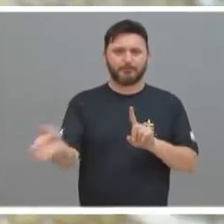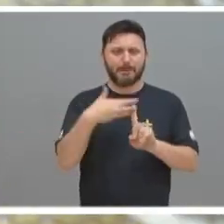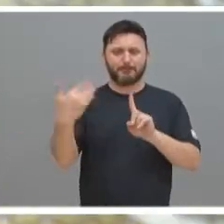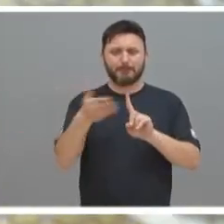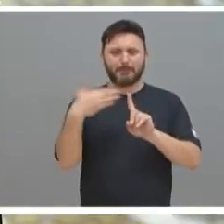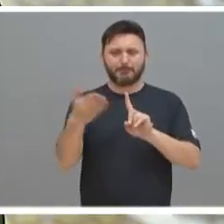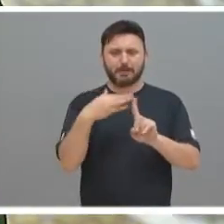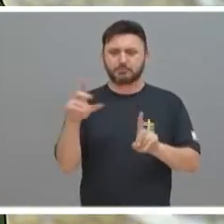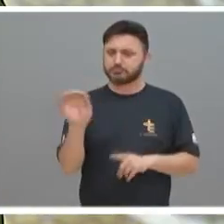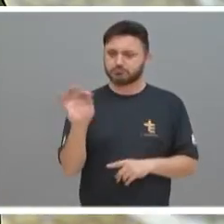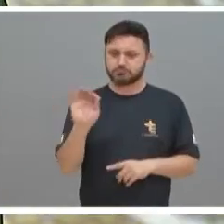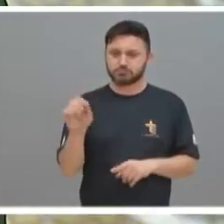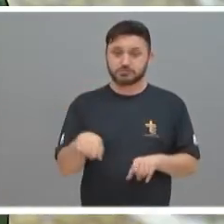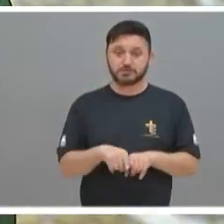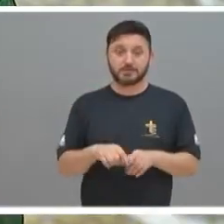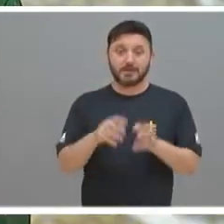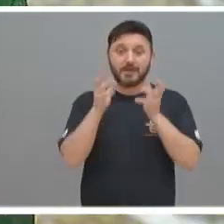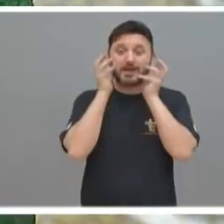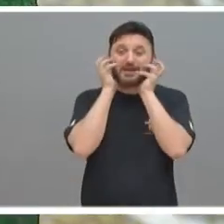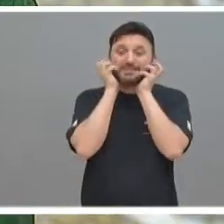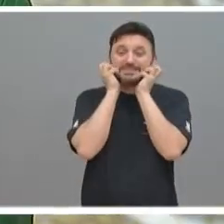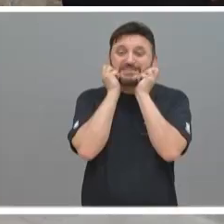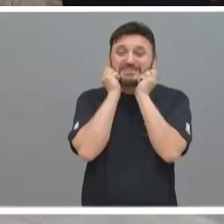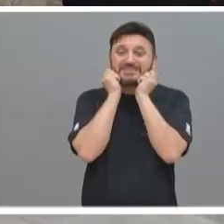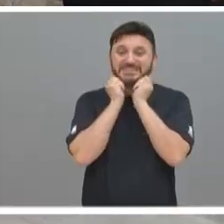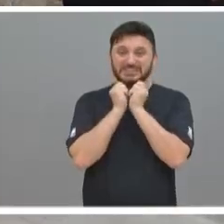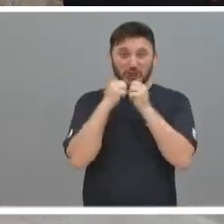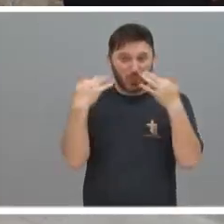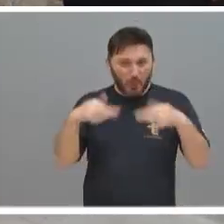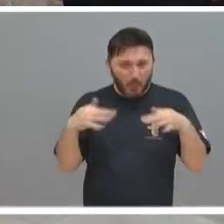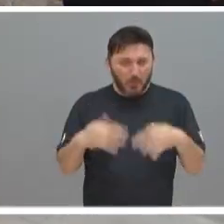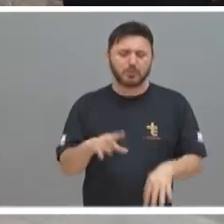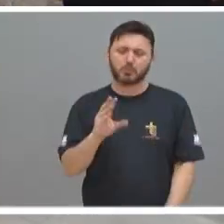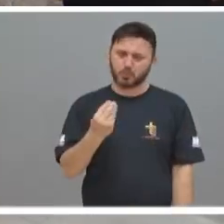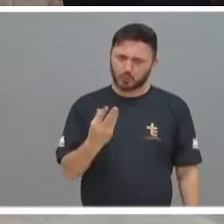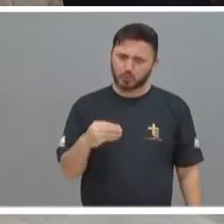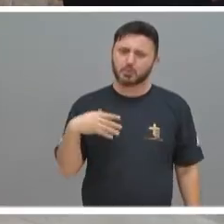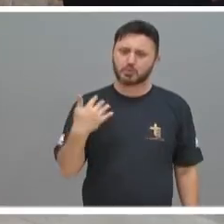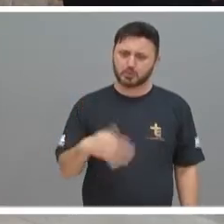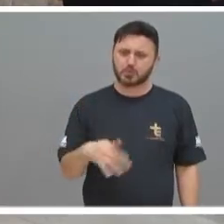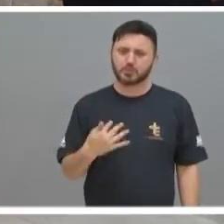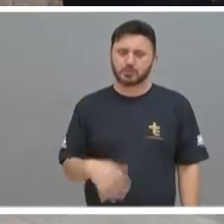esbofetada. Arrancaram-lhe a barba. Deve doer.